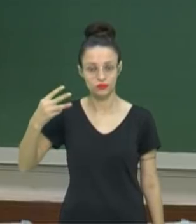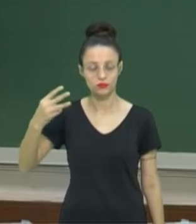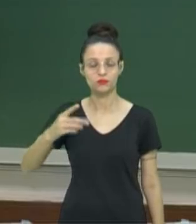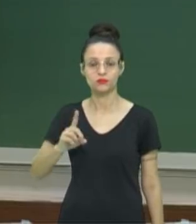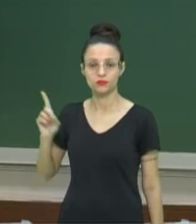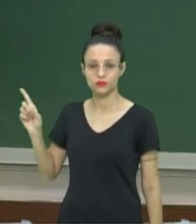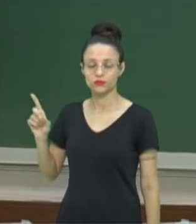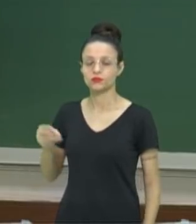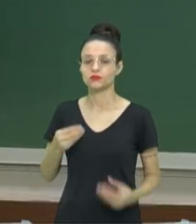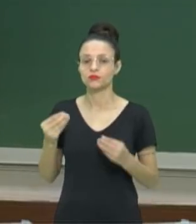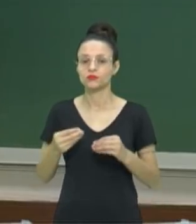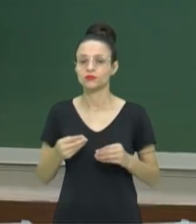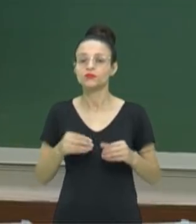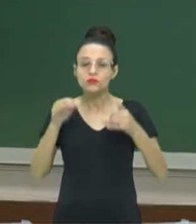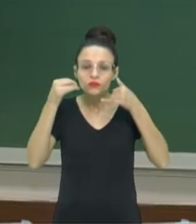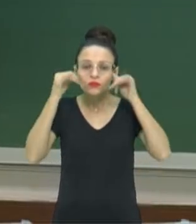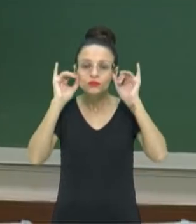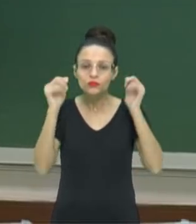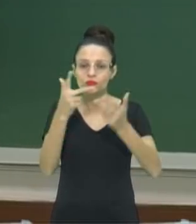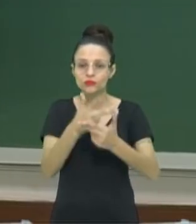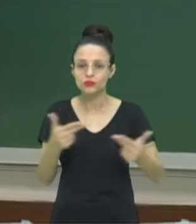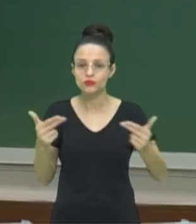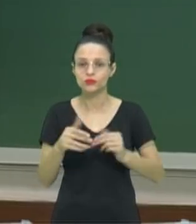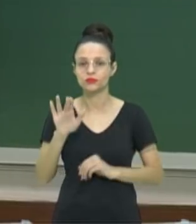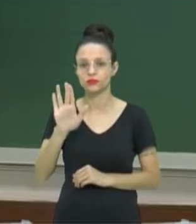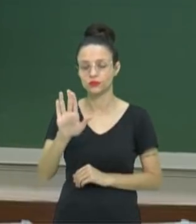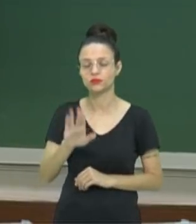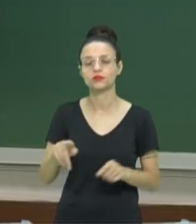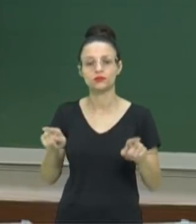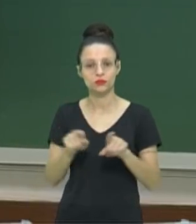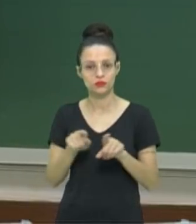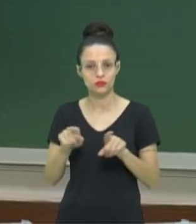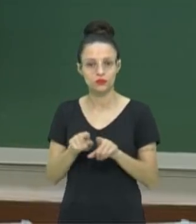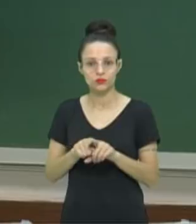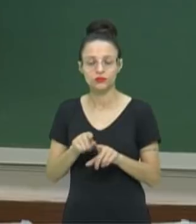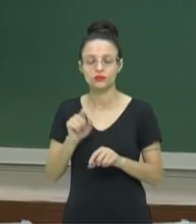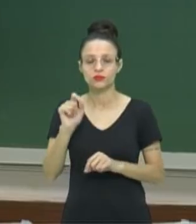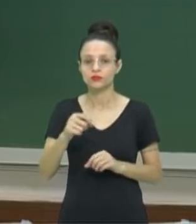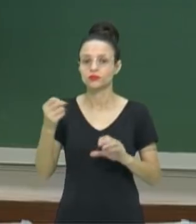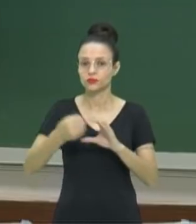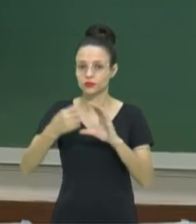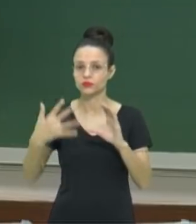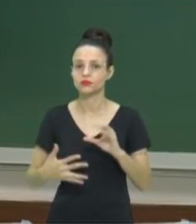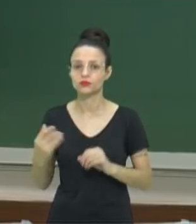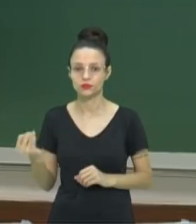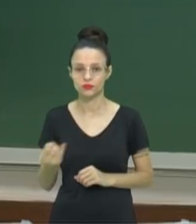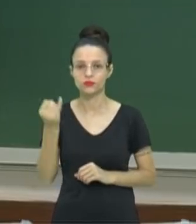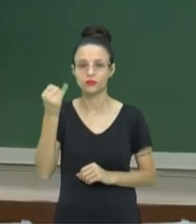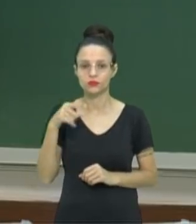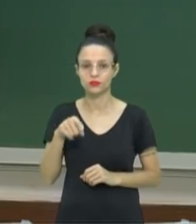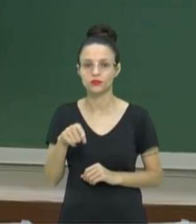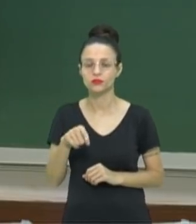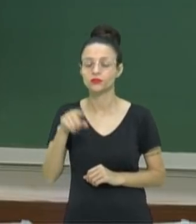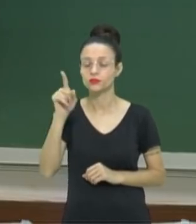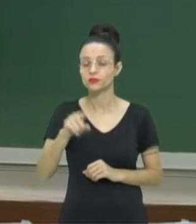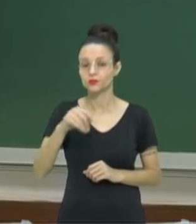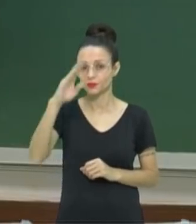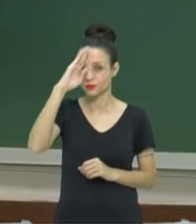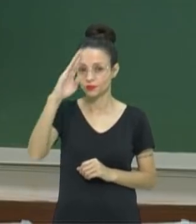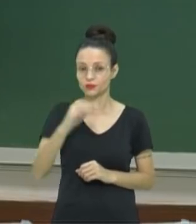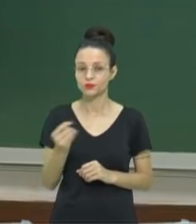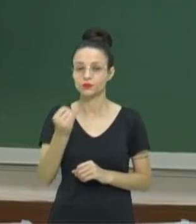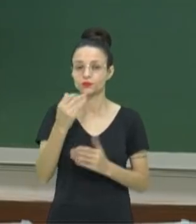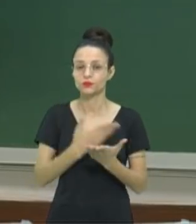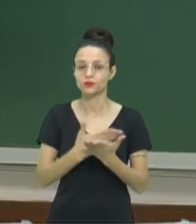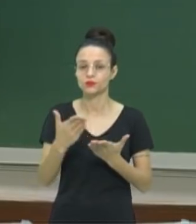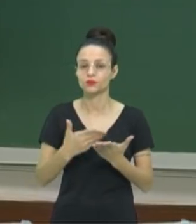na criação de bovinos. Mas não deixa de ser uma característica importante. E um dos fatores que a gente falou lá